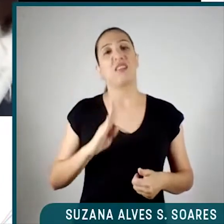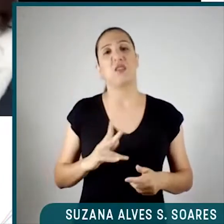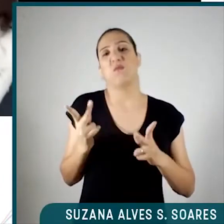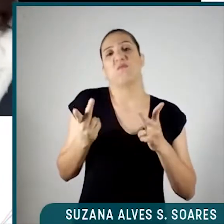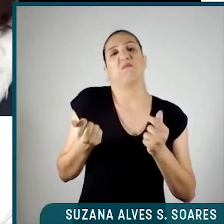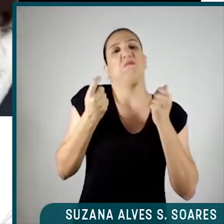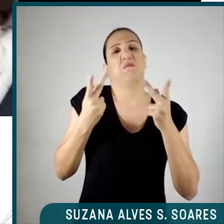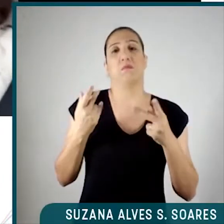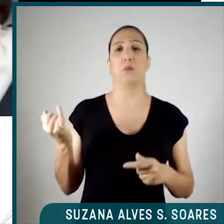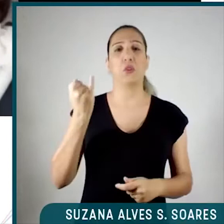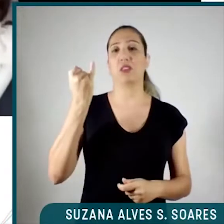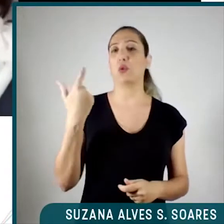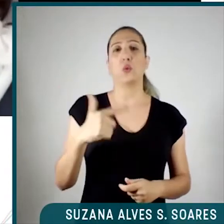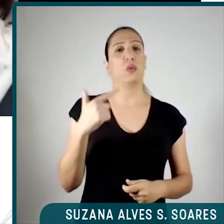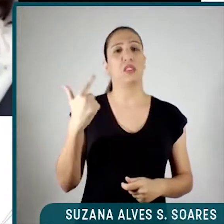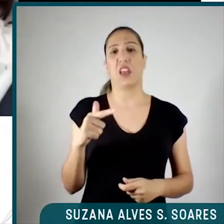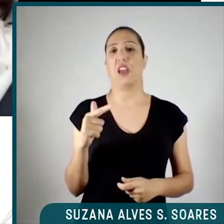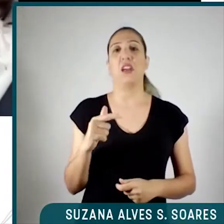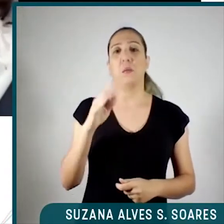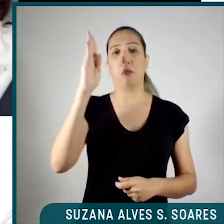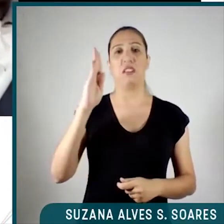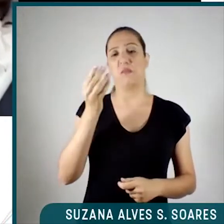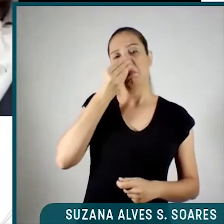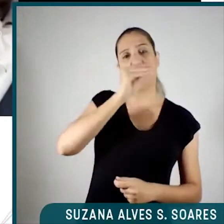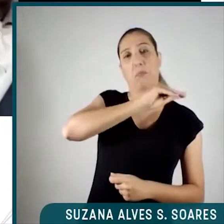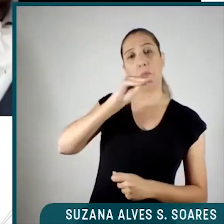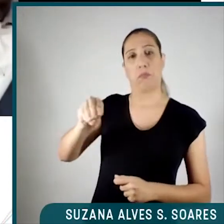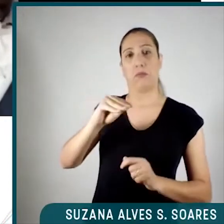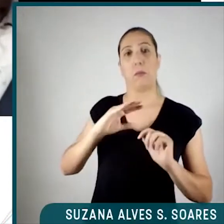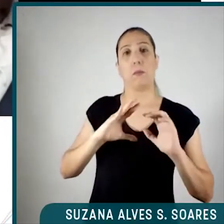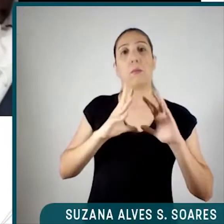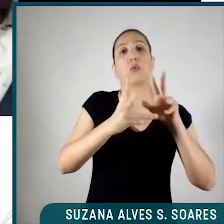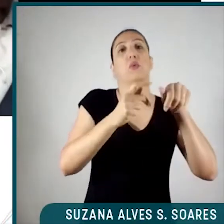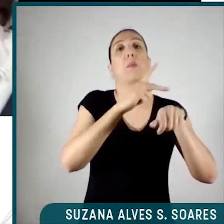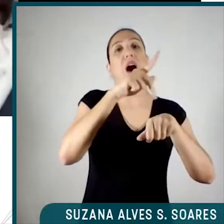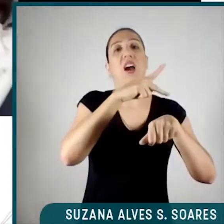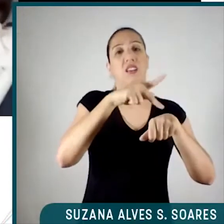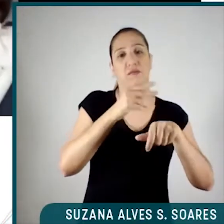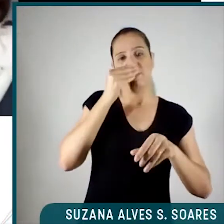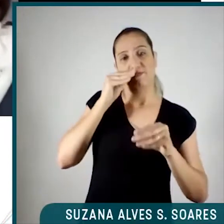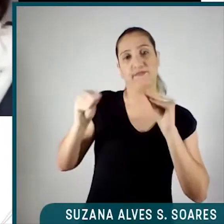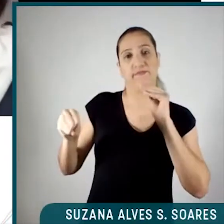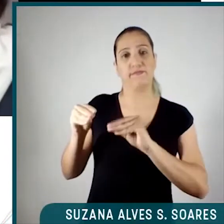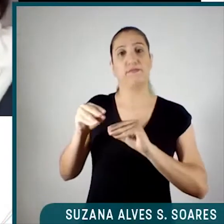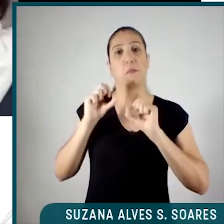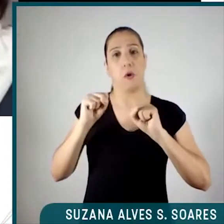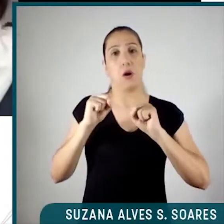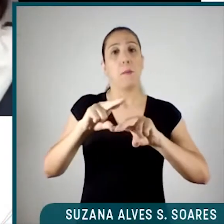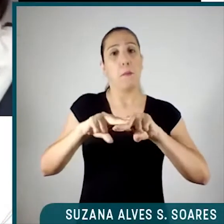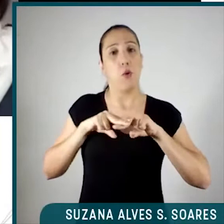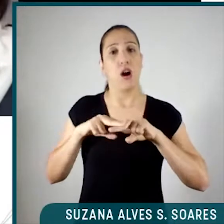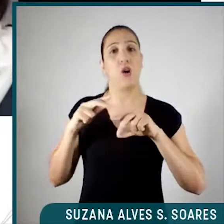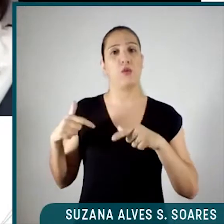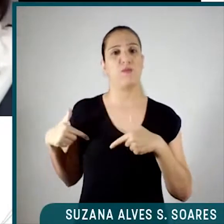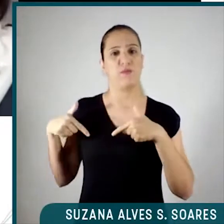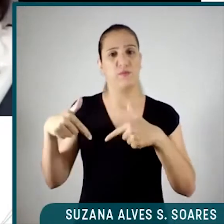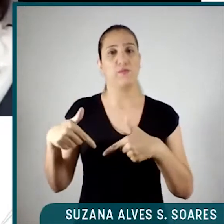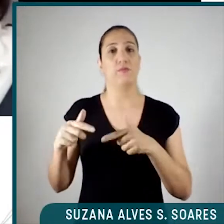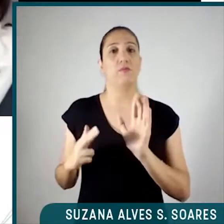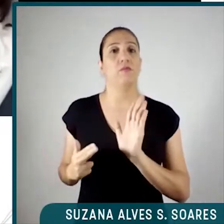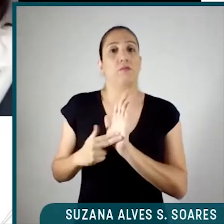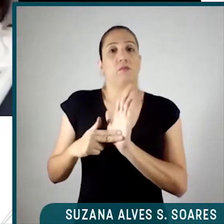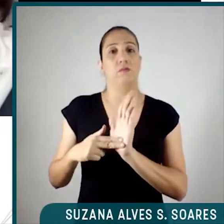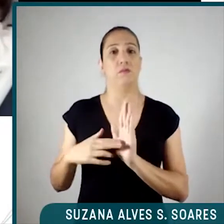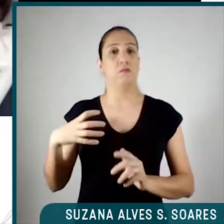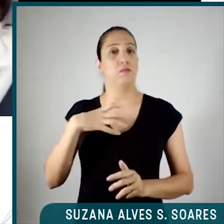e desprezível, eu diria, do ponto de vista das posições assumidas, do